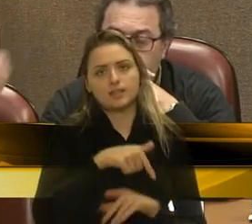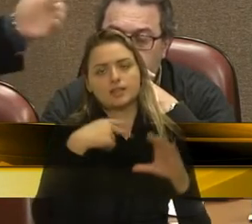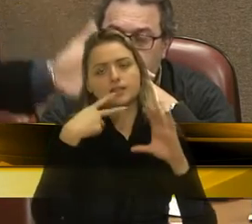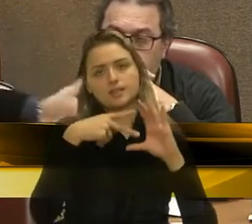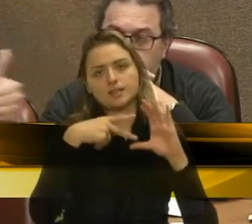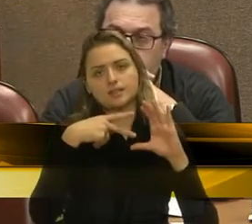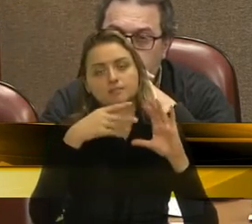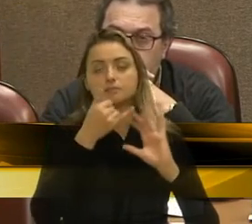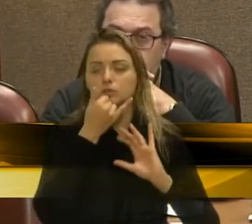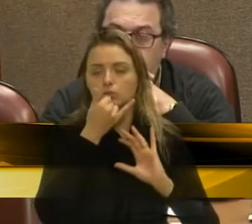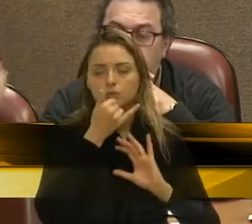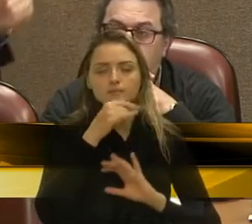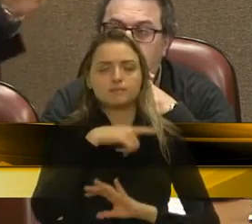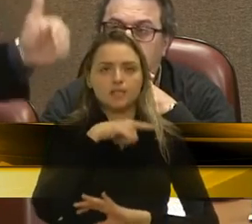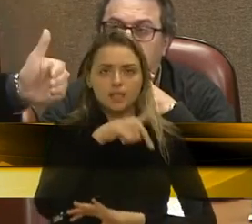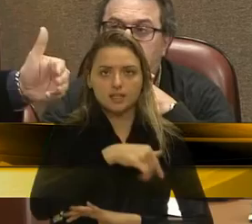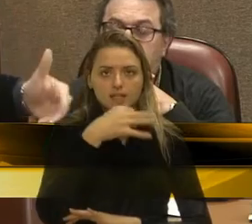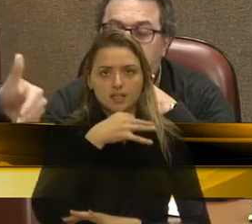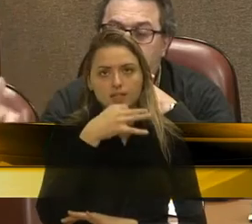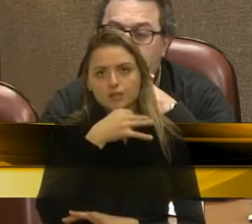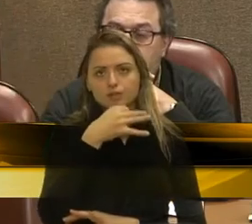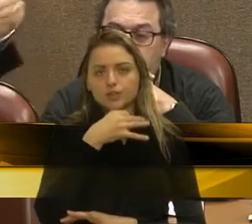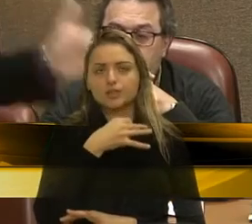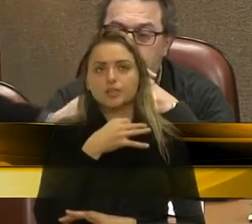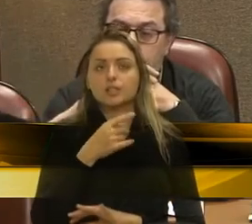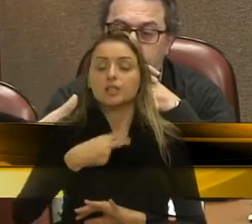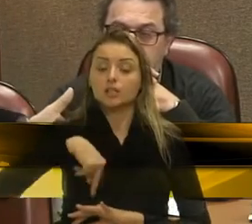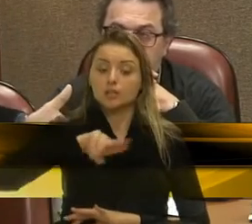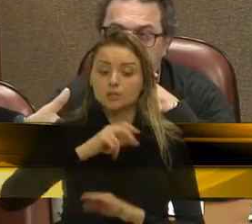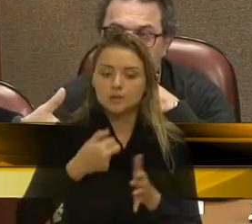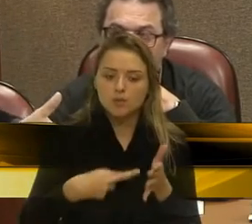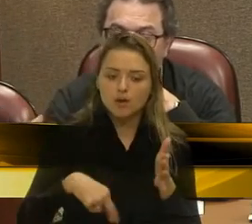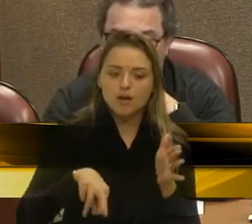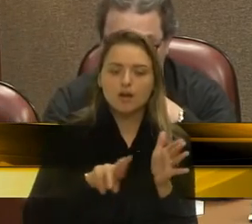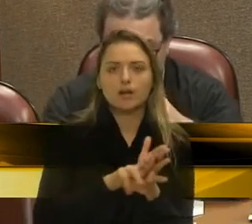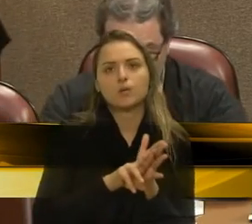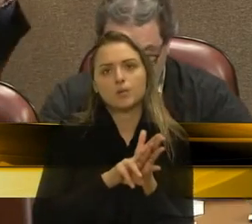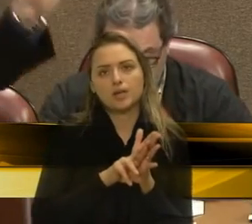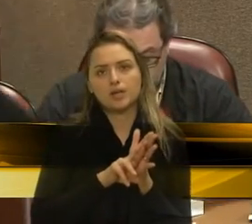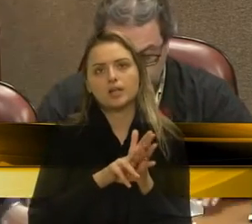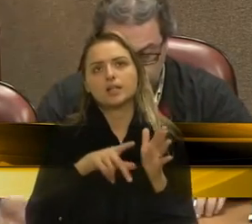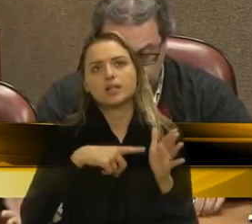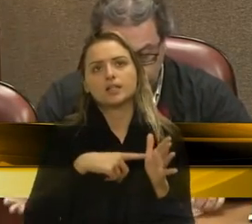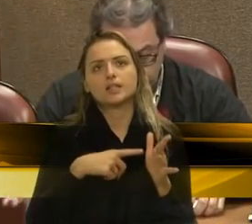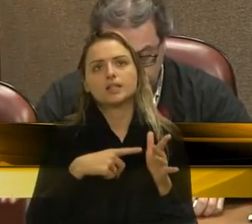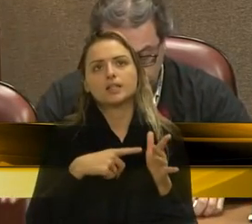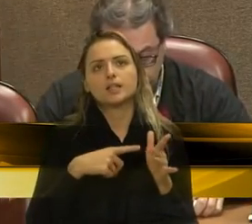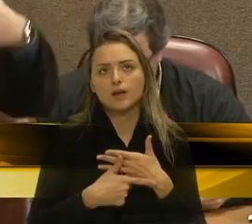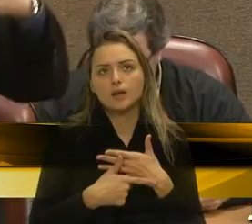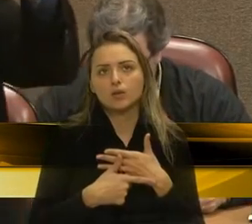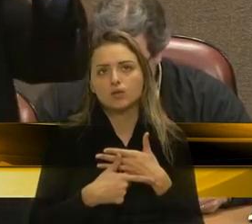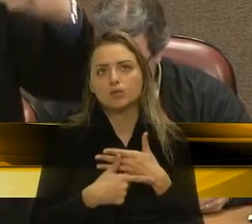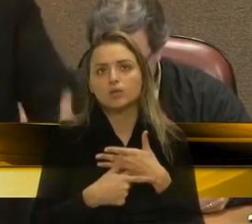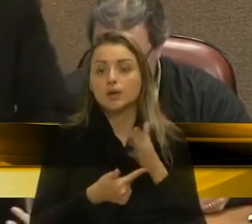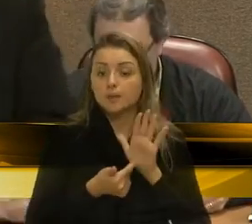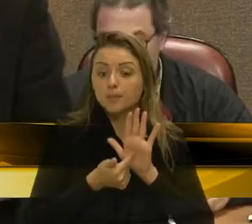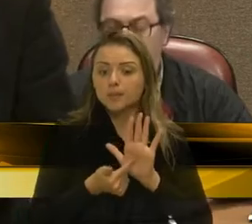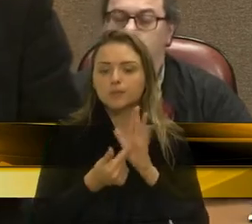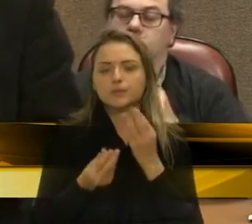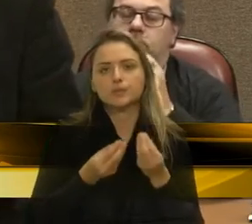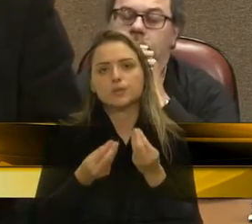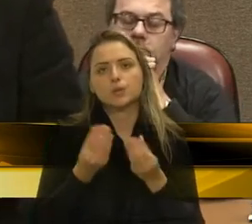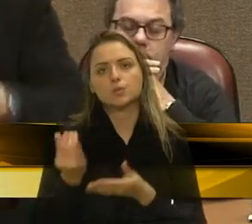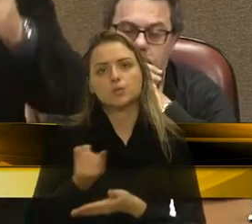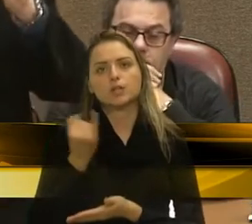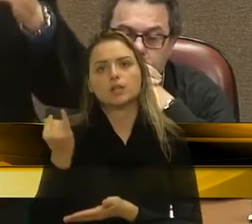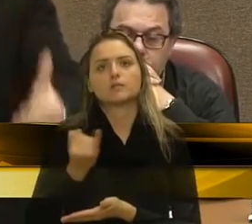em Caxias do Sul. Então nós precisamos retomar isso, mas retomar com seriedade, né, com a importância